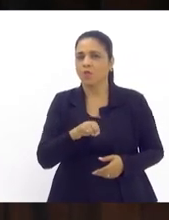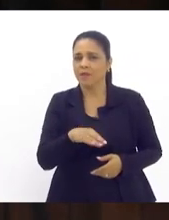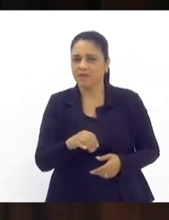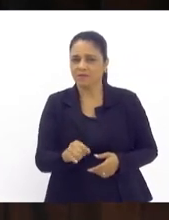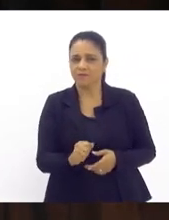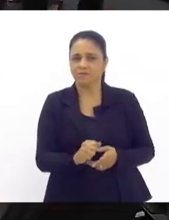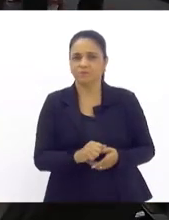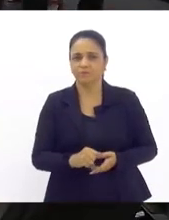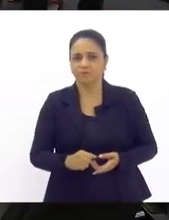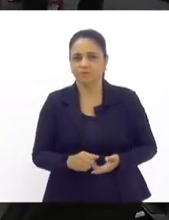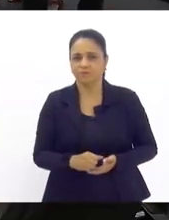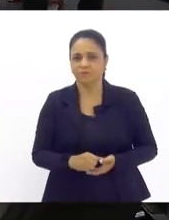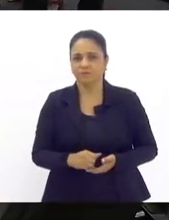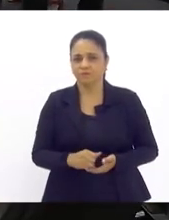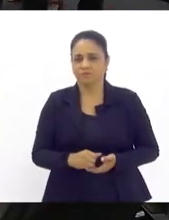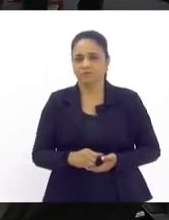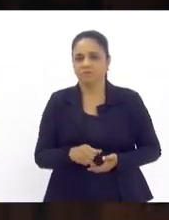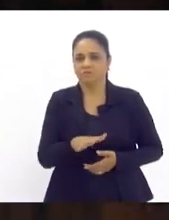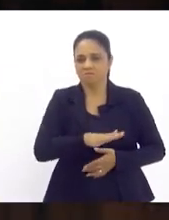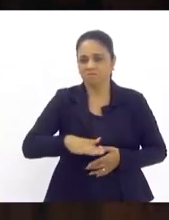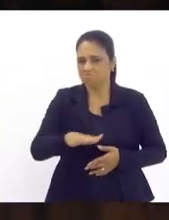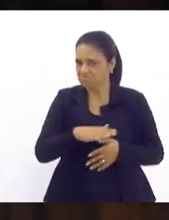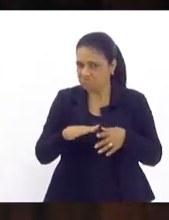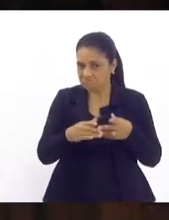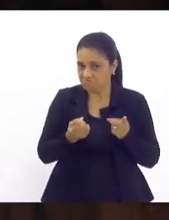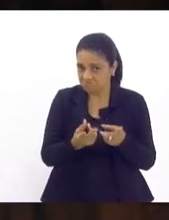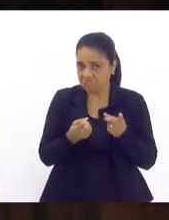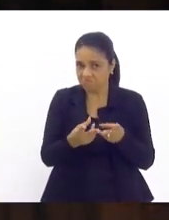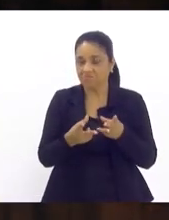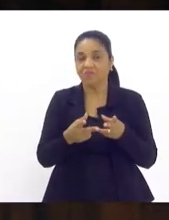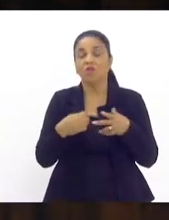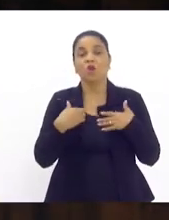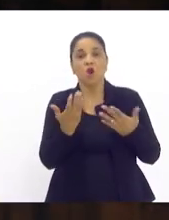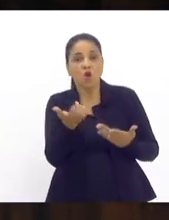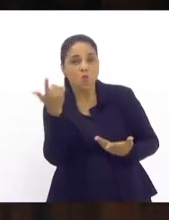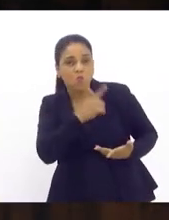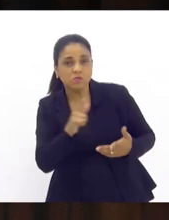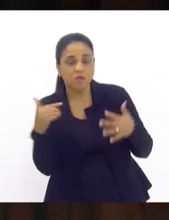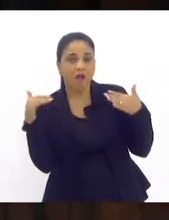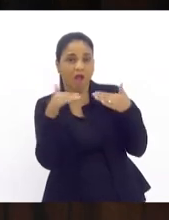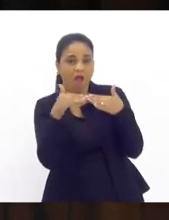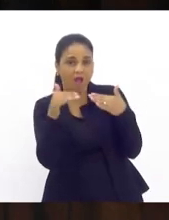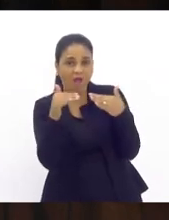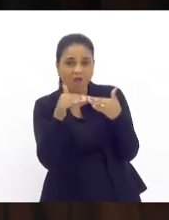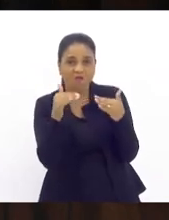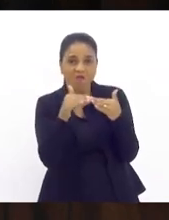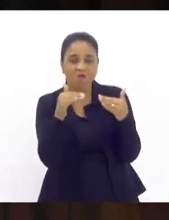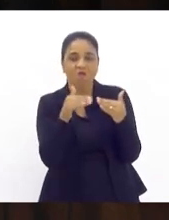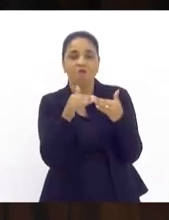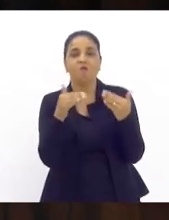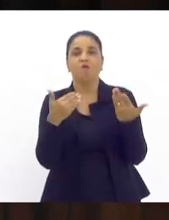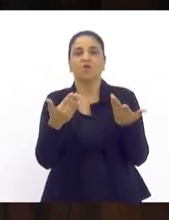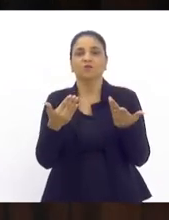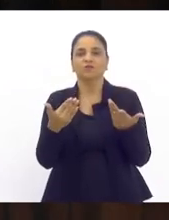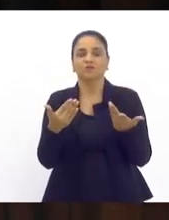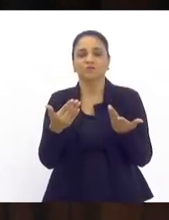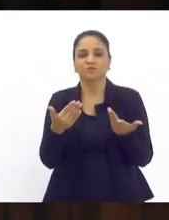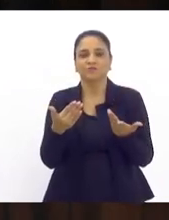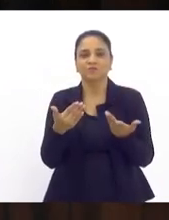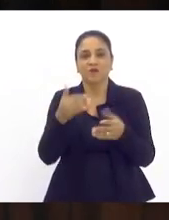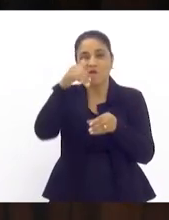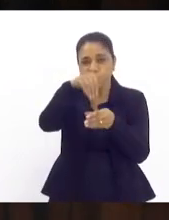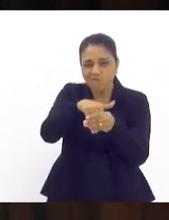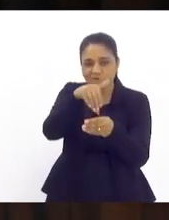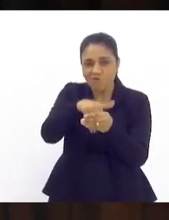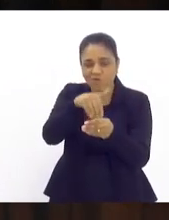favor. Esse é o projeto que nós conseguimos um acordo, coisa que aqui na casa é difícil conseguir fazer um acordo para votar no mesmo